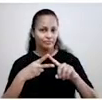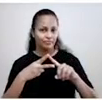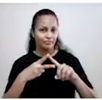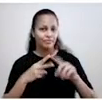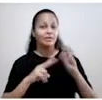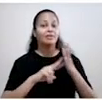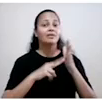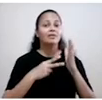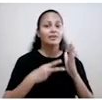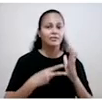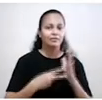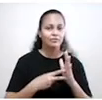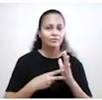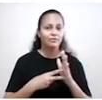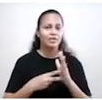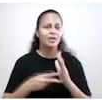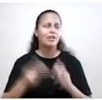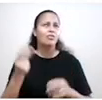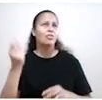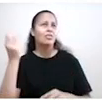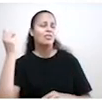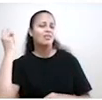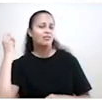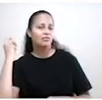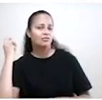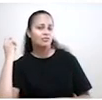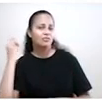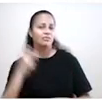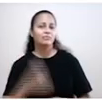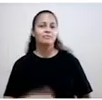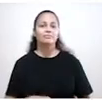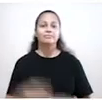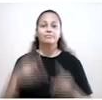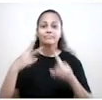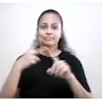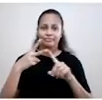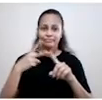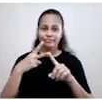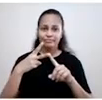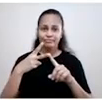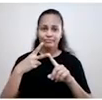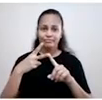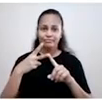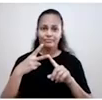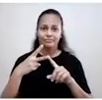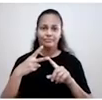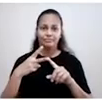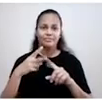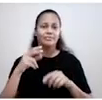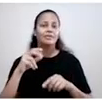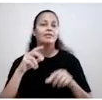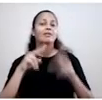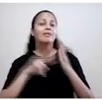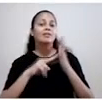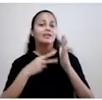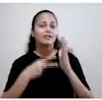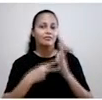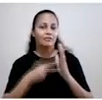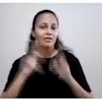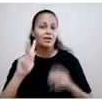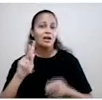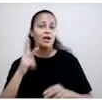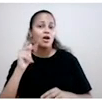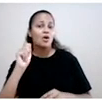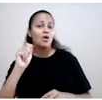significa desde tal época, e a expressão for, que significa há. Sabe aquele há